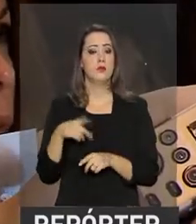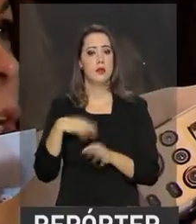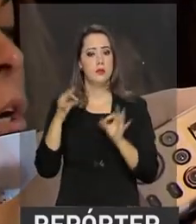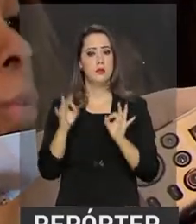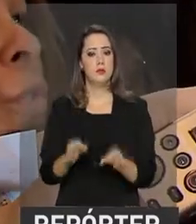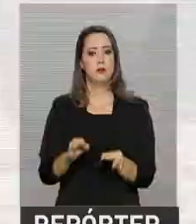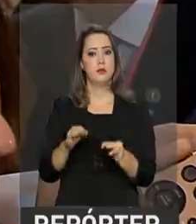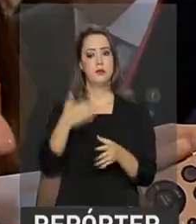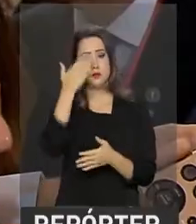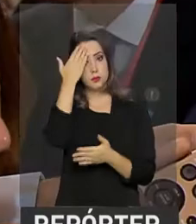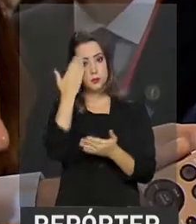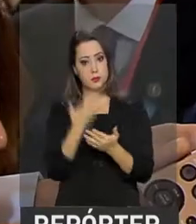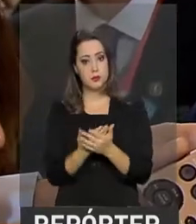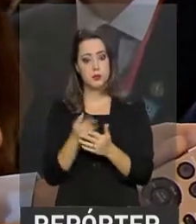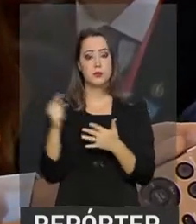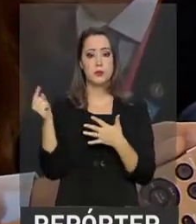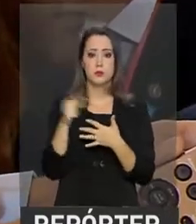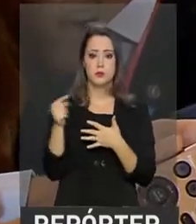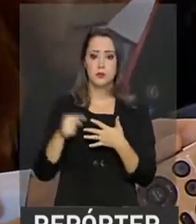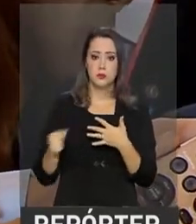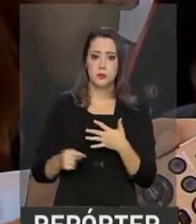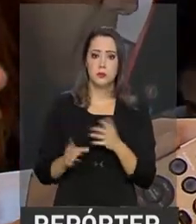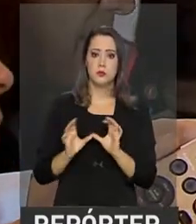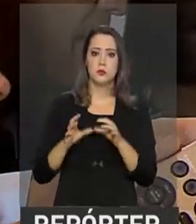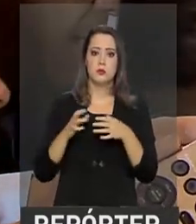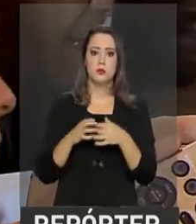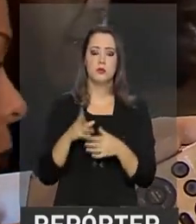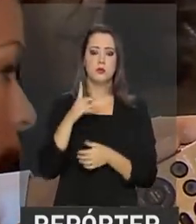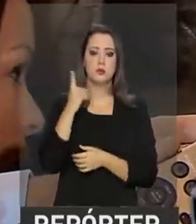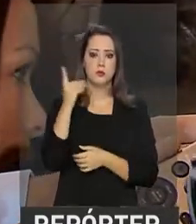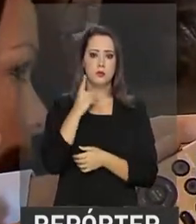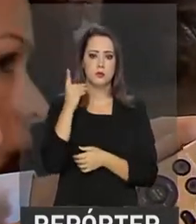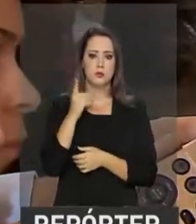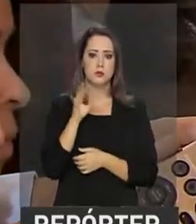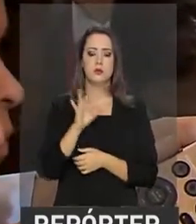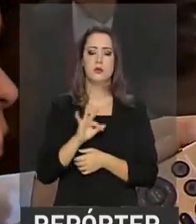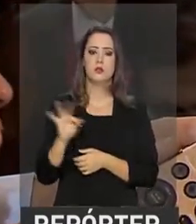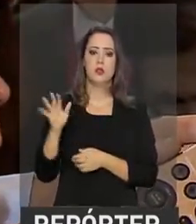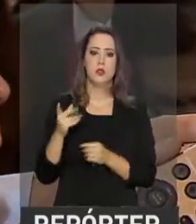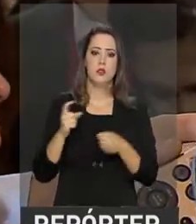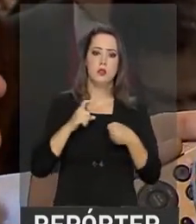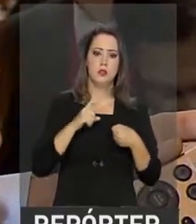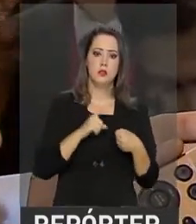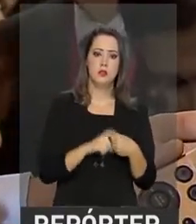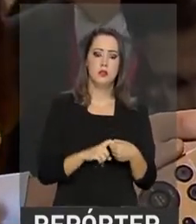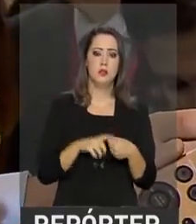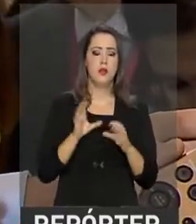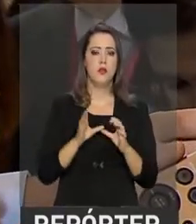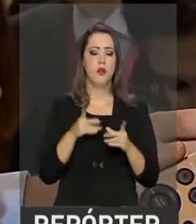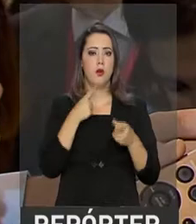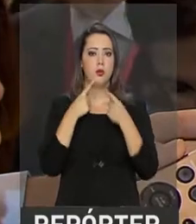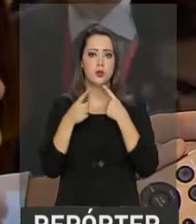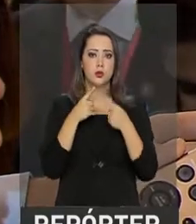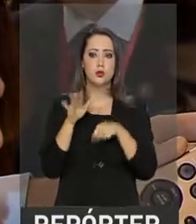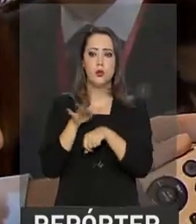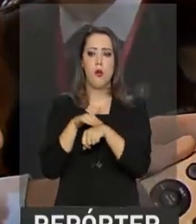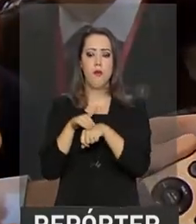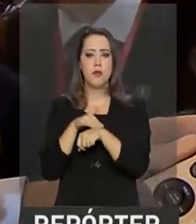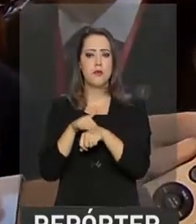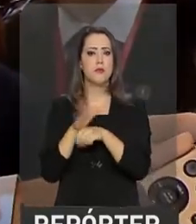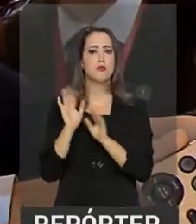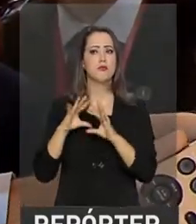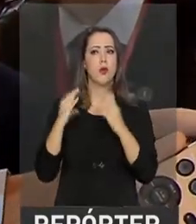será respeitado. E na medida em que os parlamentares voltem para suas bases, eles conversando com as suas comunidades, eles vão ver